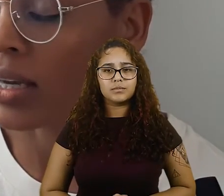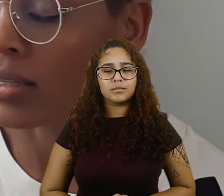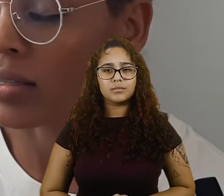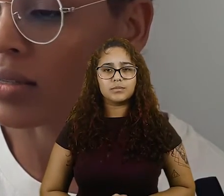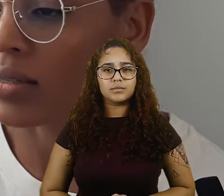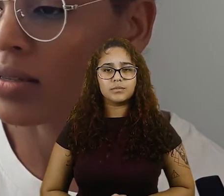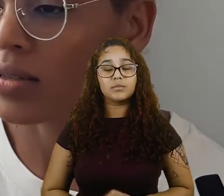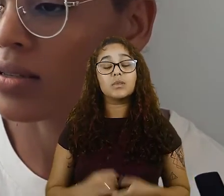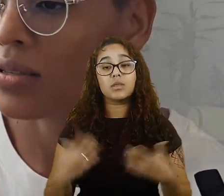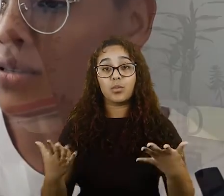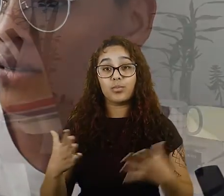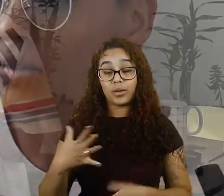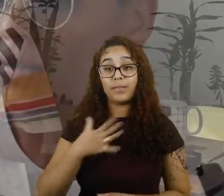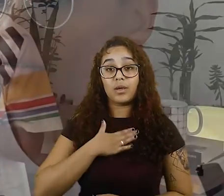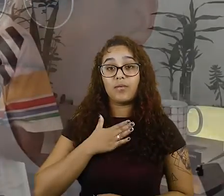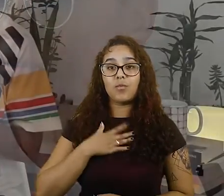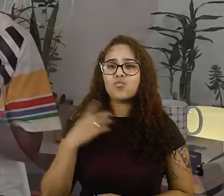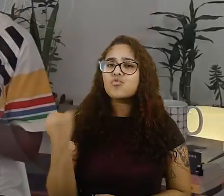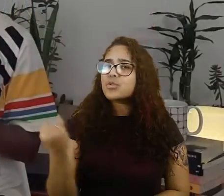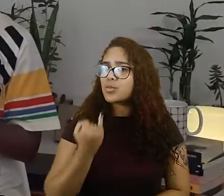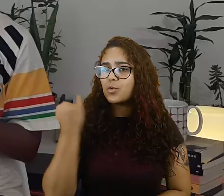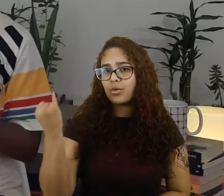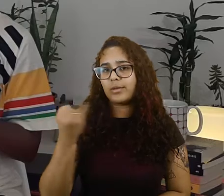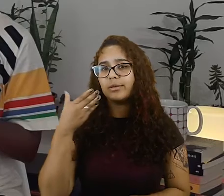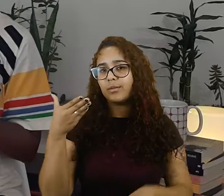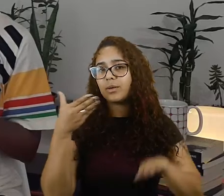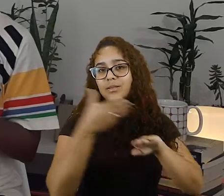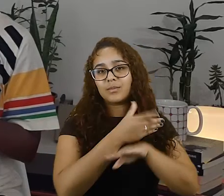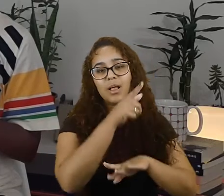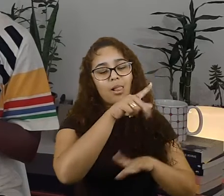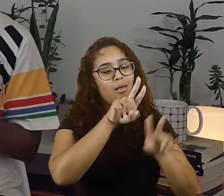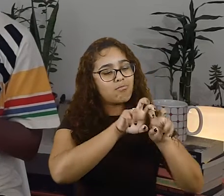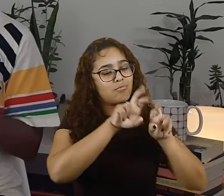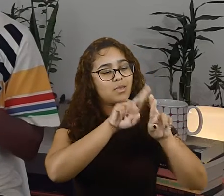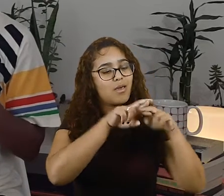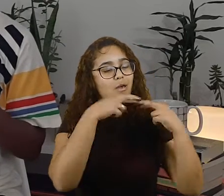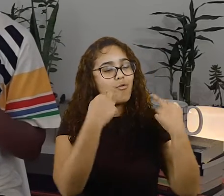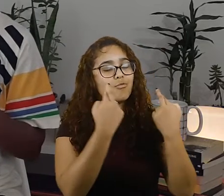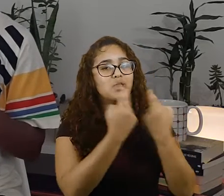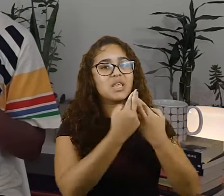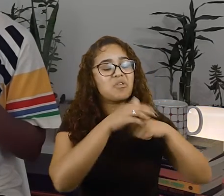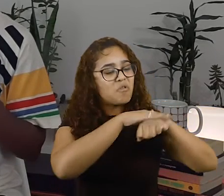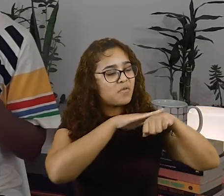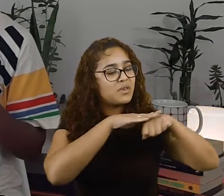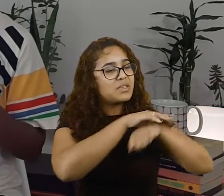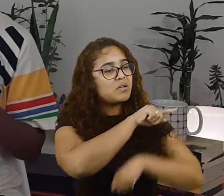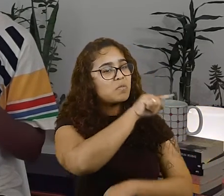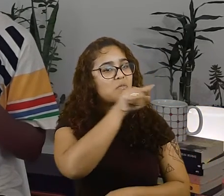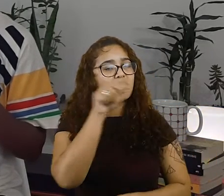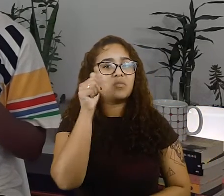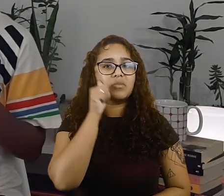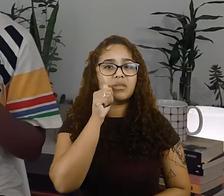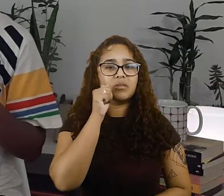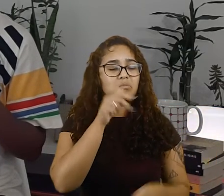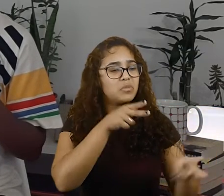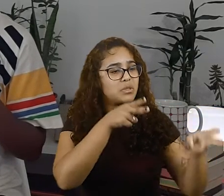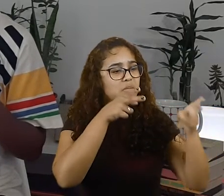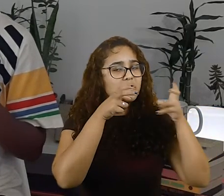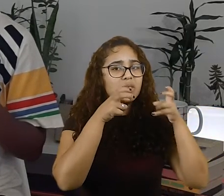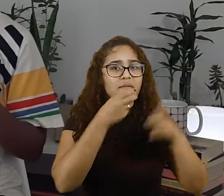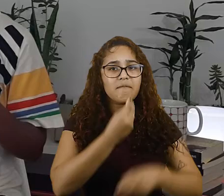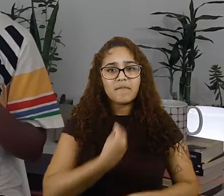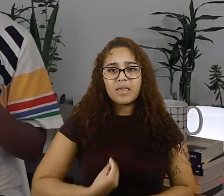tuas raízes. Então, para mim foi muito importante ir para lá, me reunir, conversar com elas,